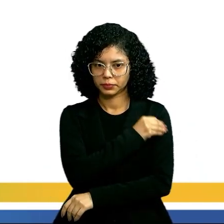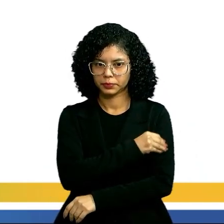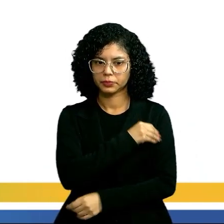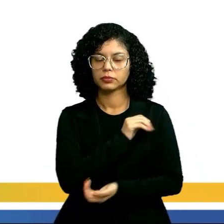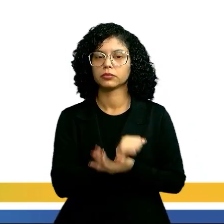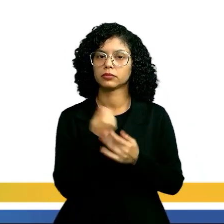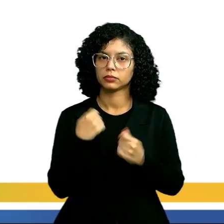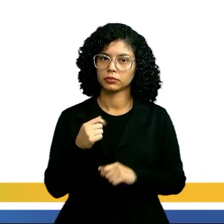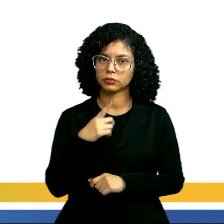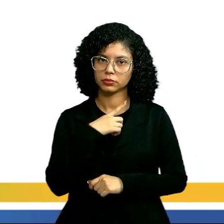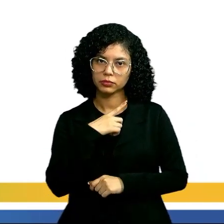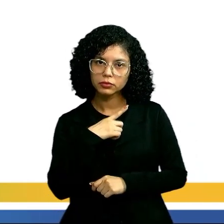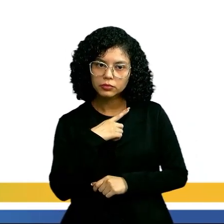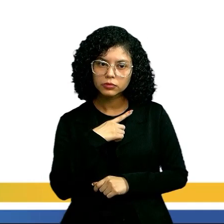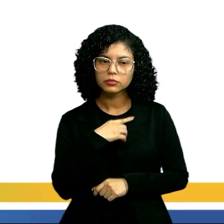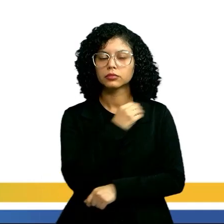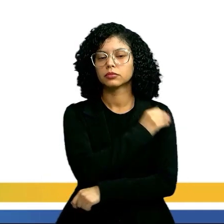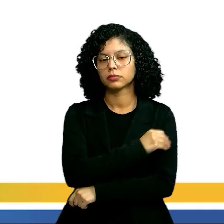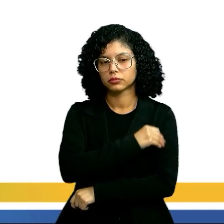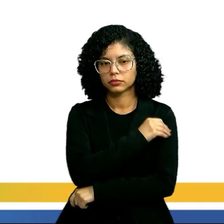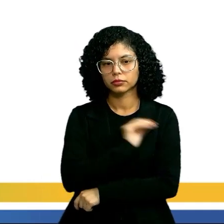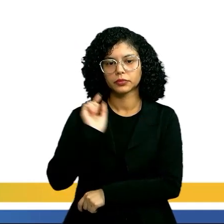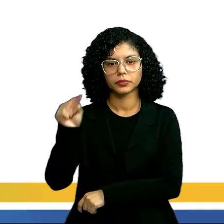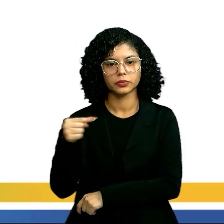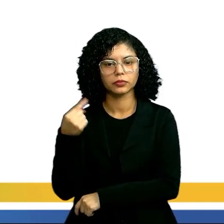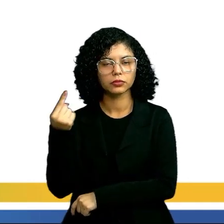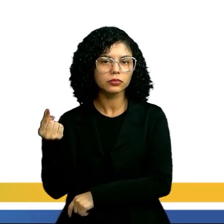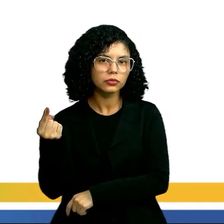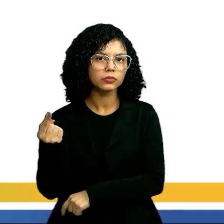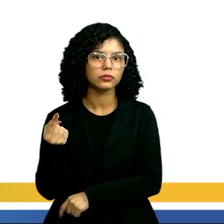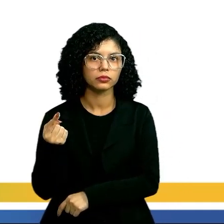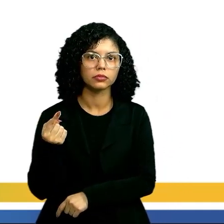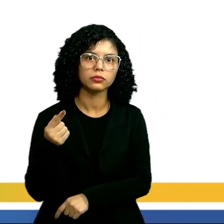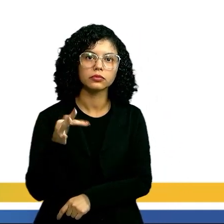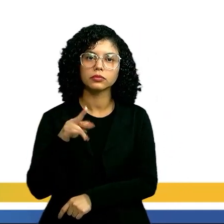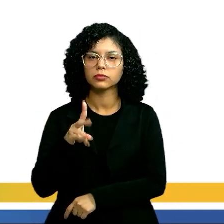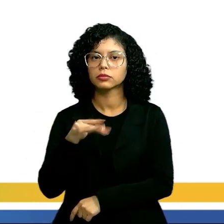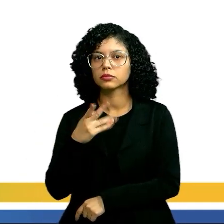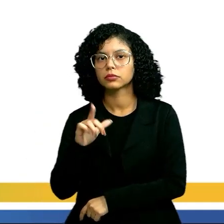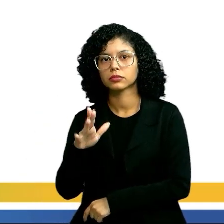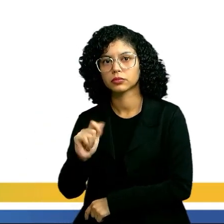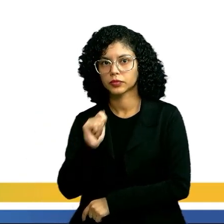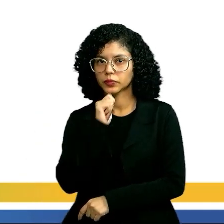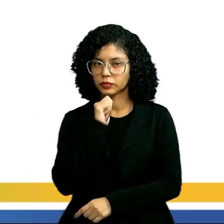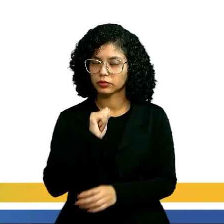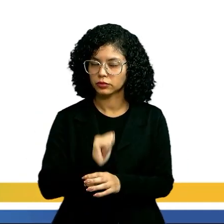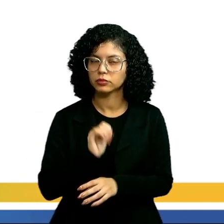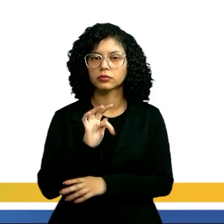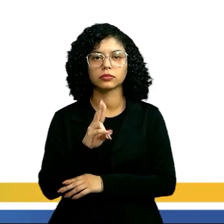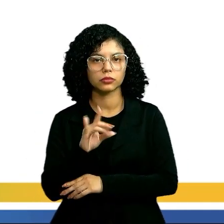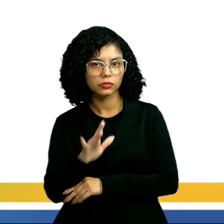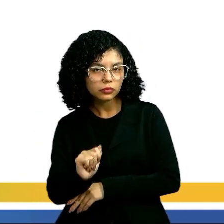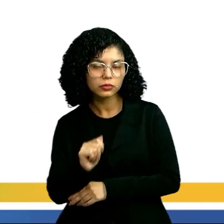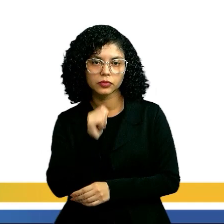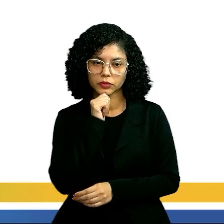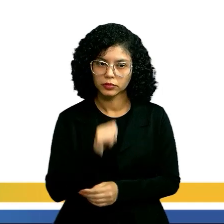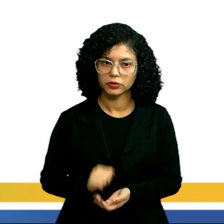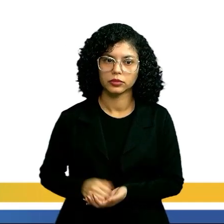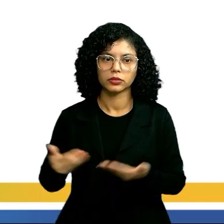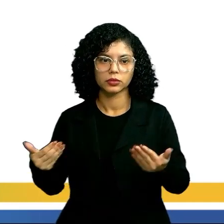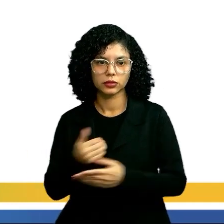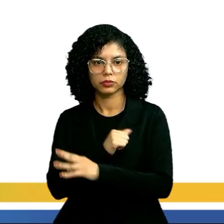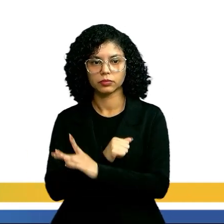primeiro tem que ter a fermentação alcoólica para depois ter a fermentação acética, ok? E o ácido lático não,